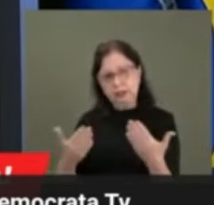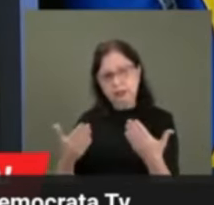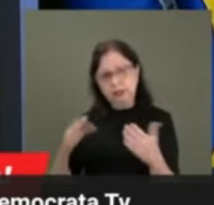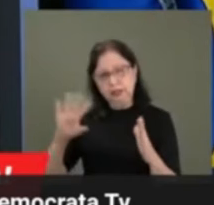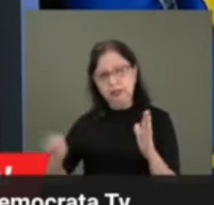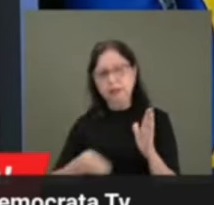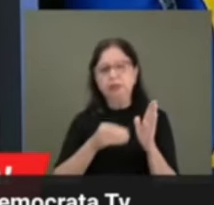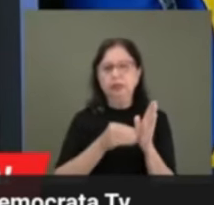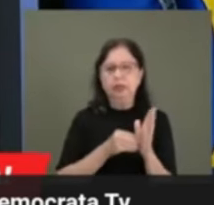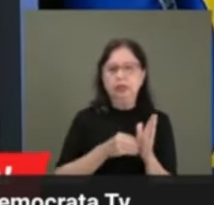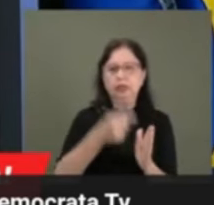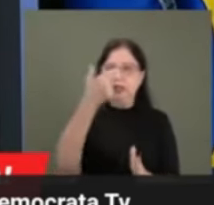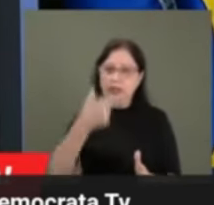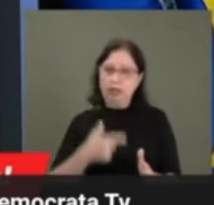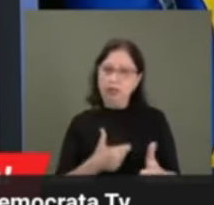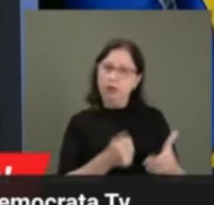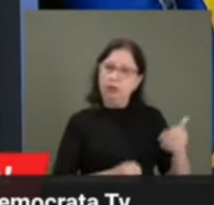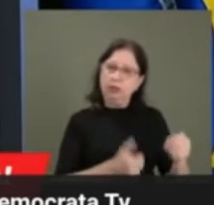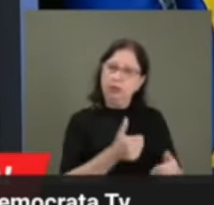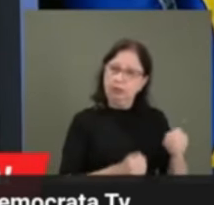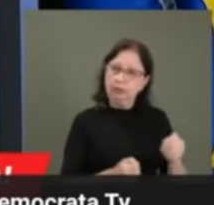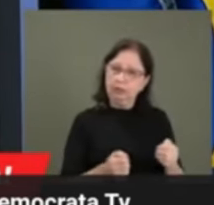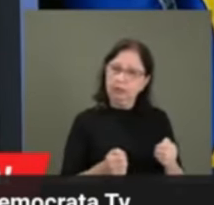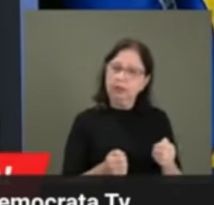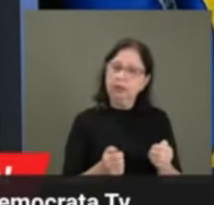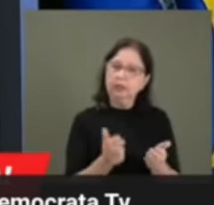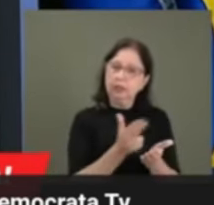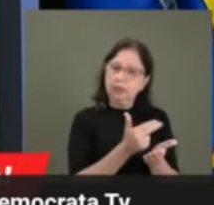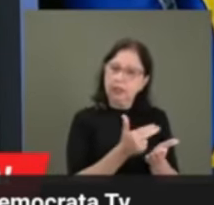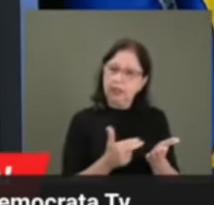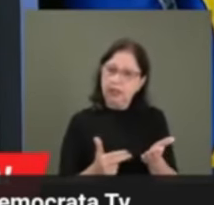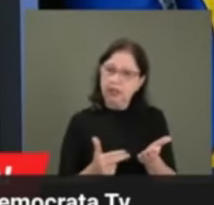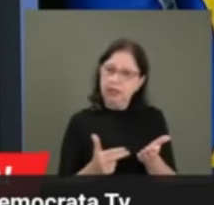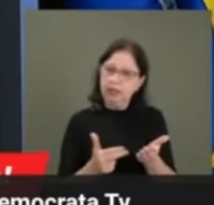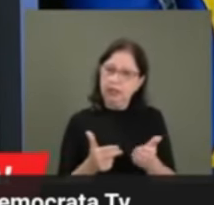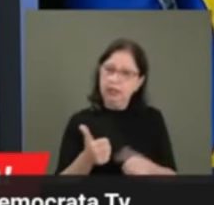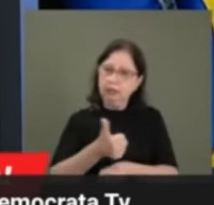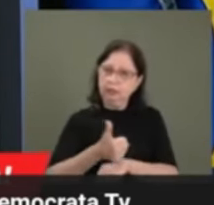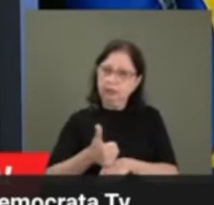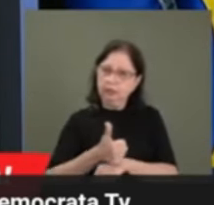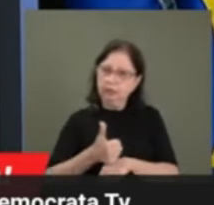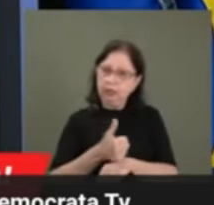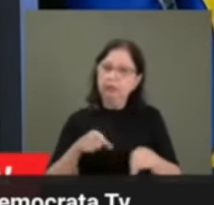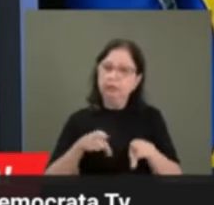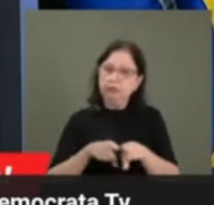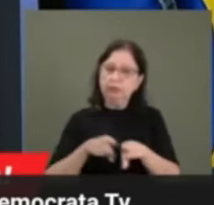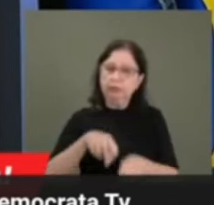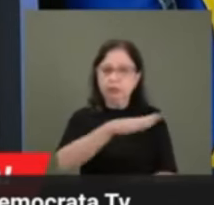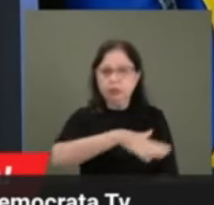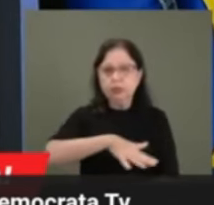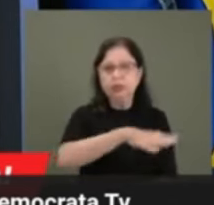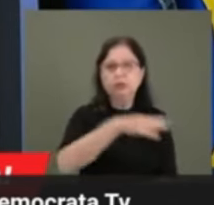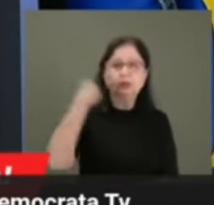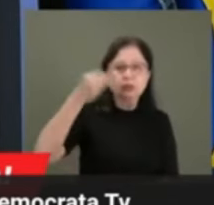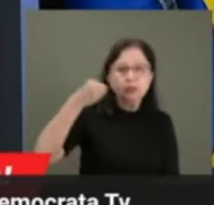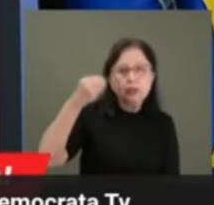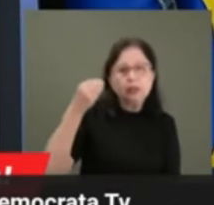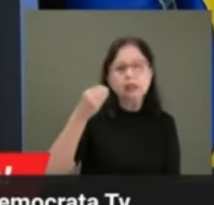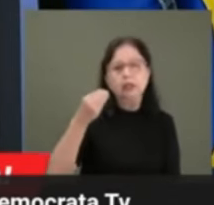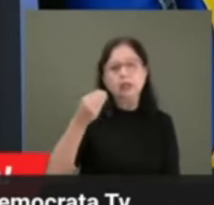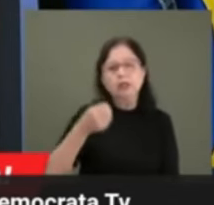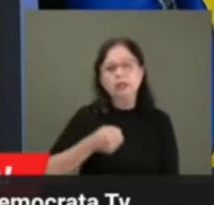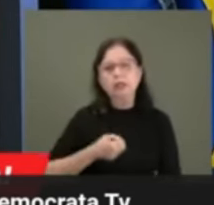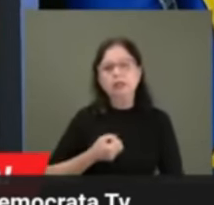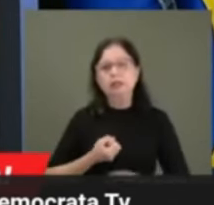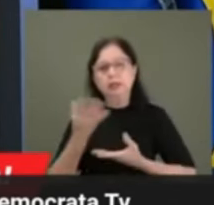game designer né faça um trabalho como representante do setor mas queria relatar aqui algumas experiências né hoje assim como a associação